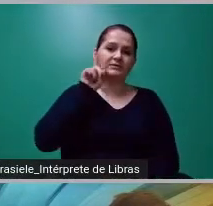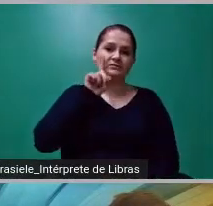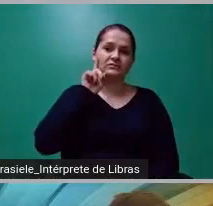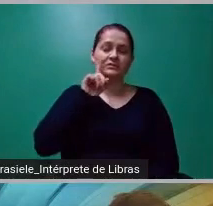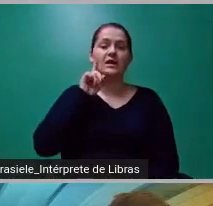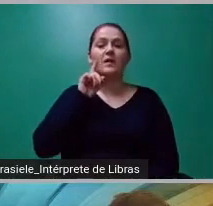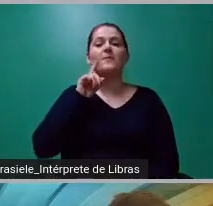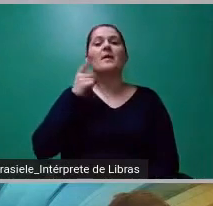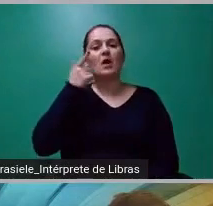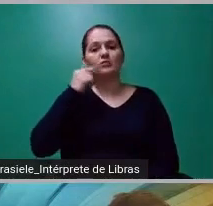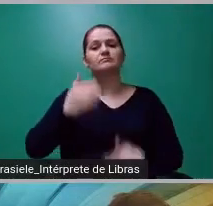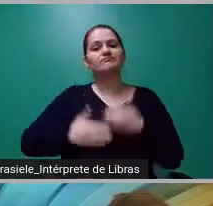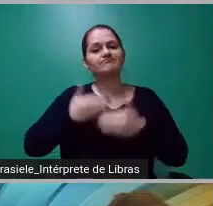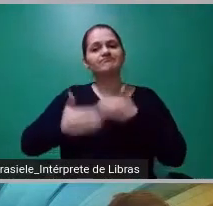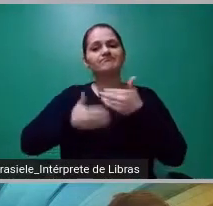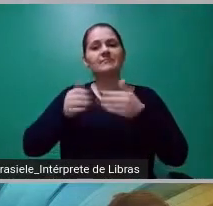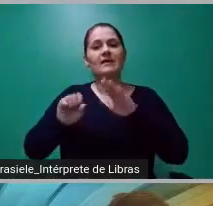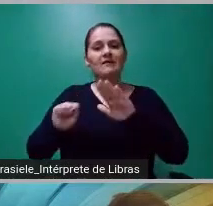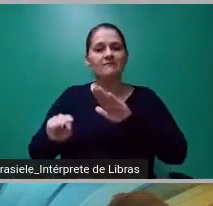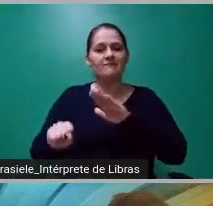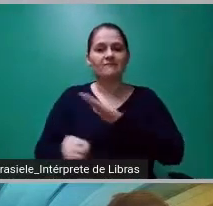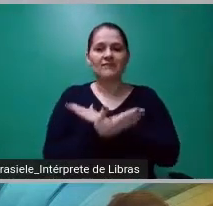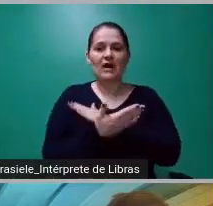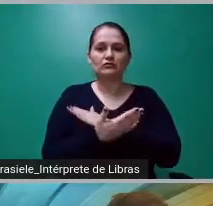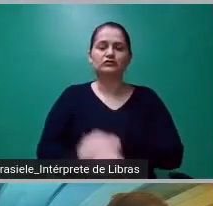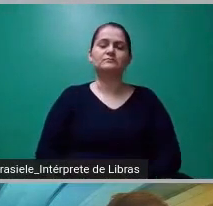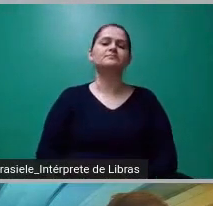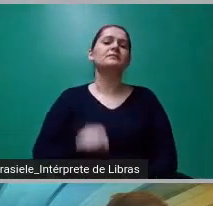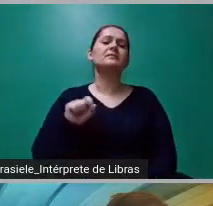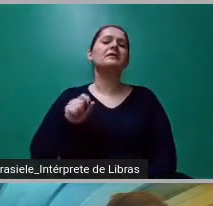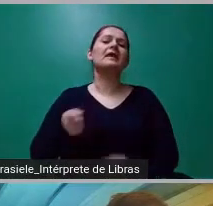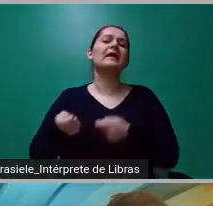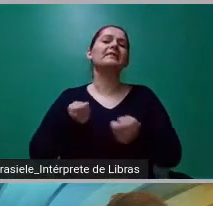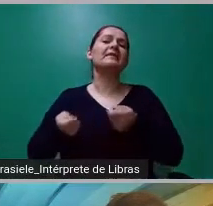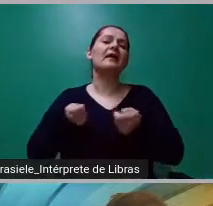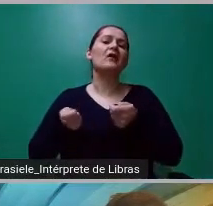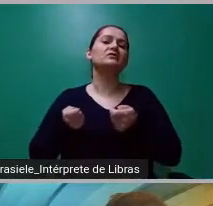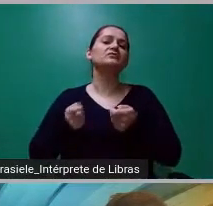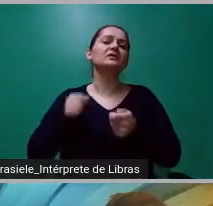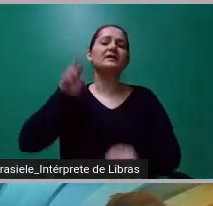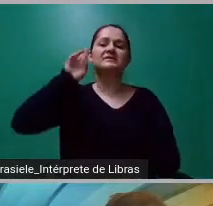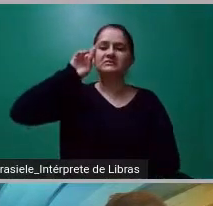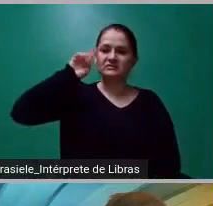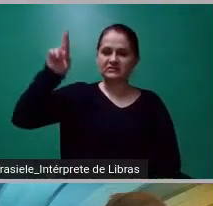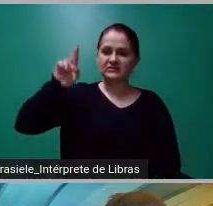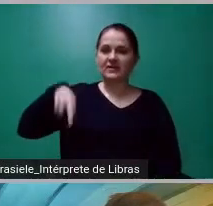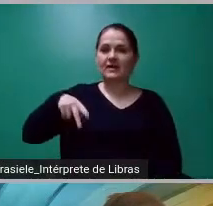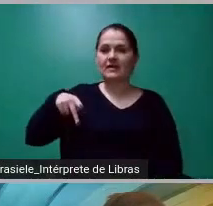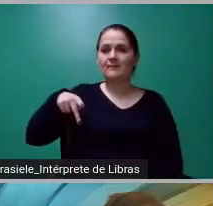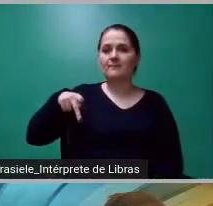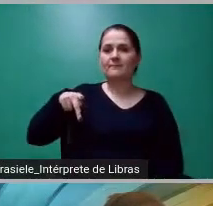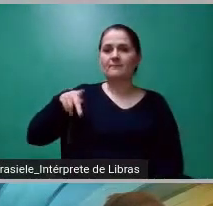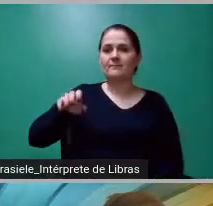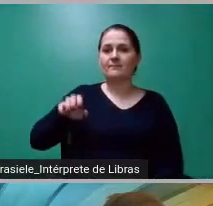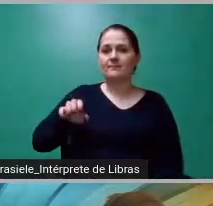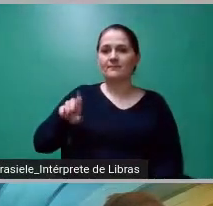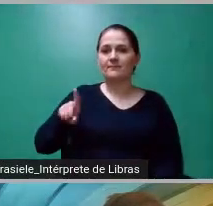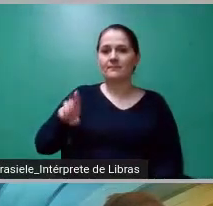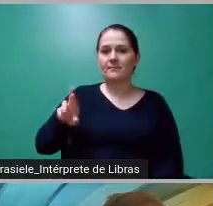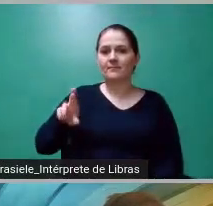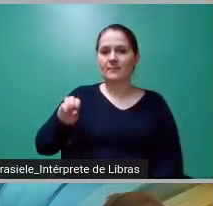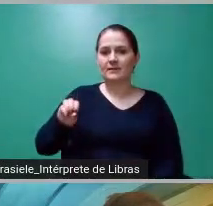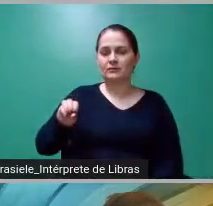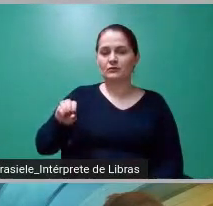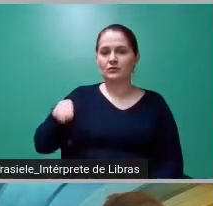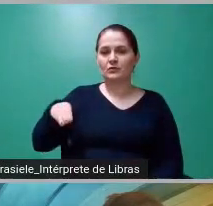fraudulenta. Quem é que estava negociando? O chefe da comissão era o Pedro Malan, que depois virou